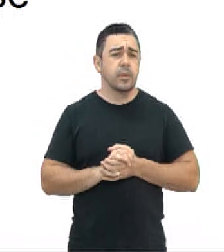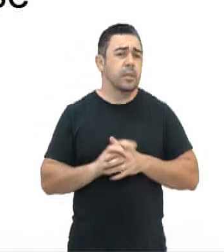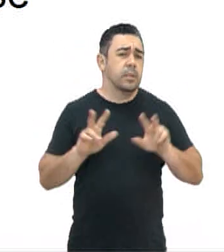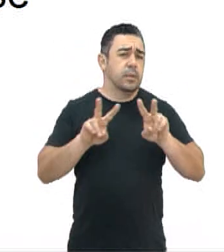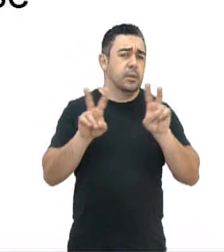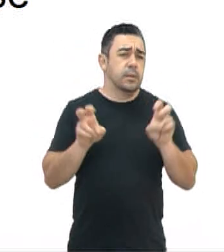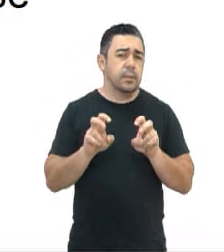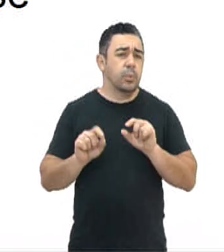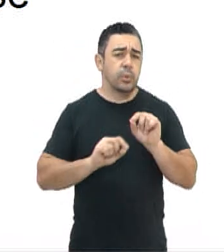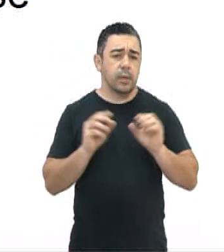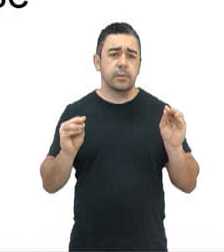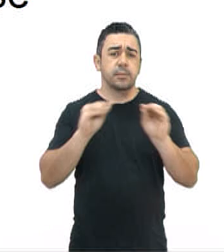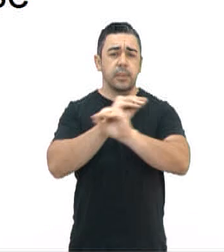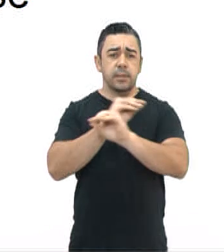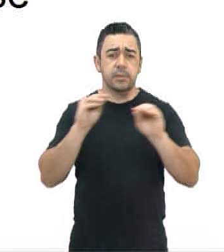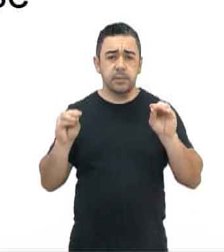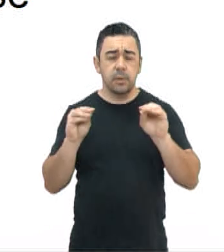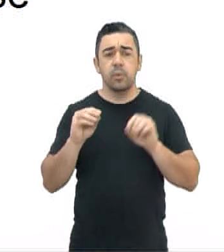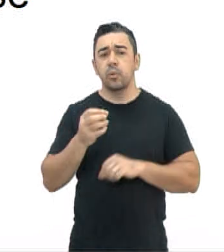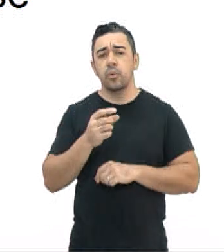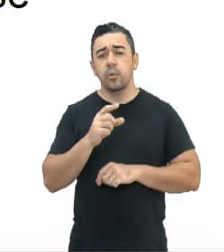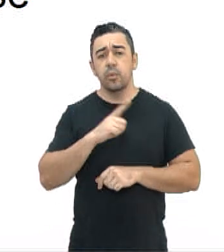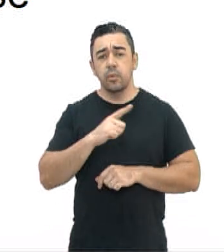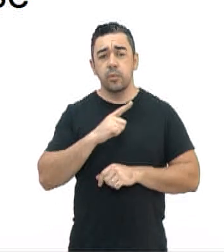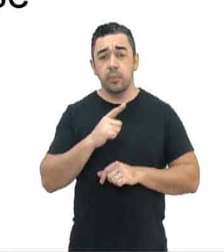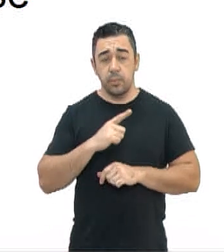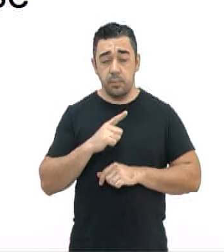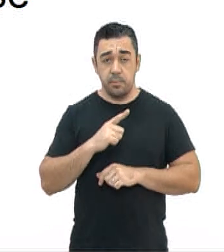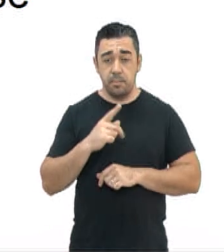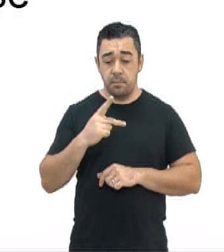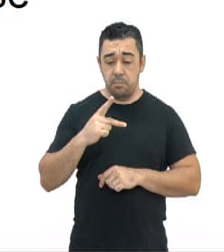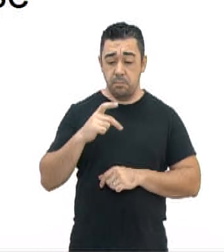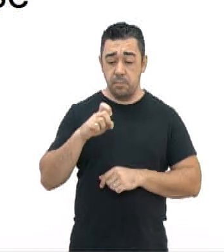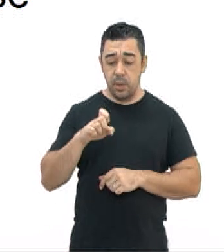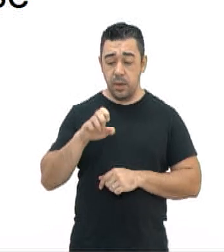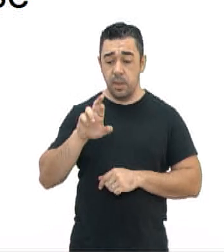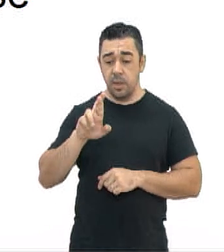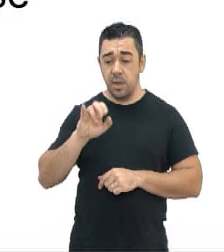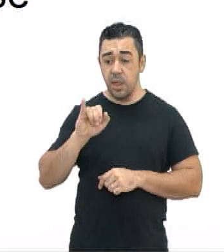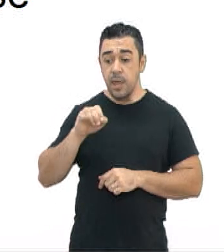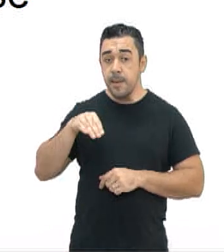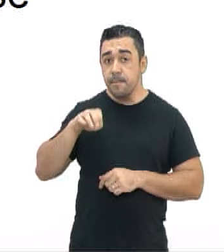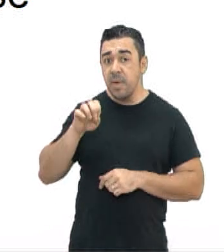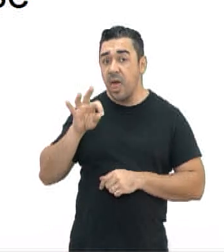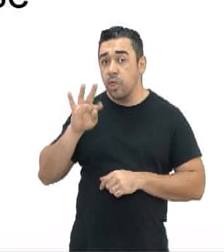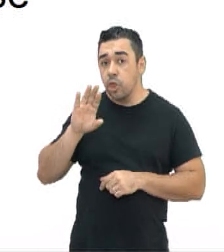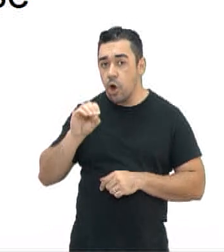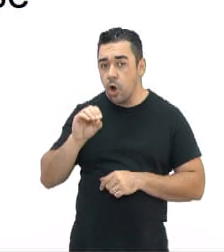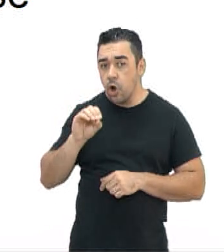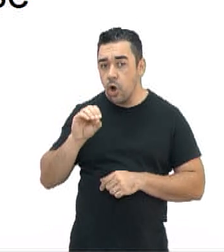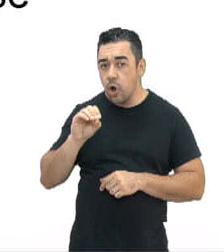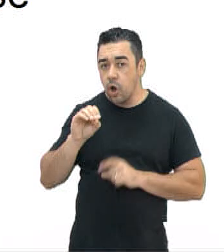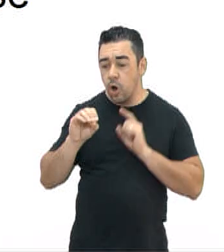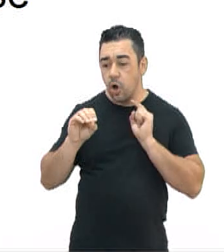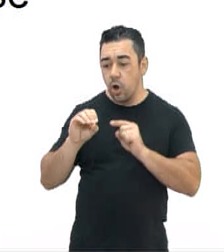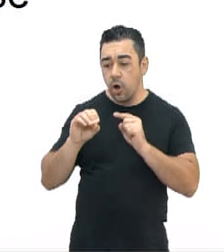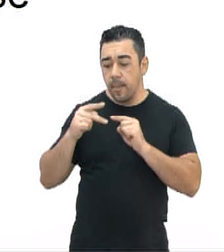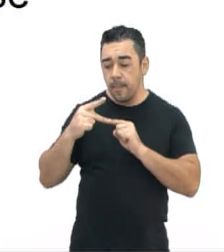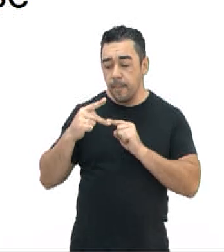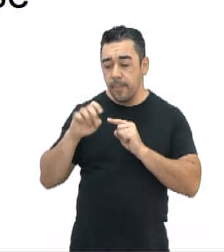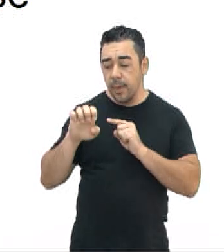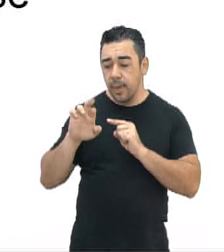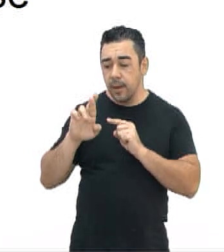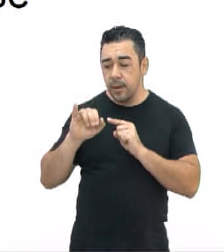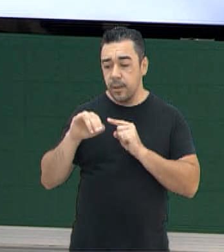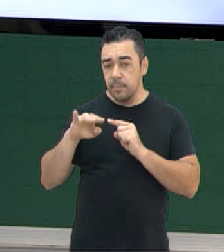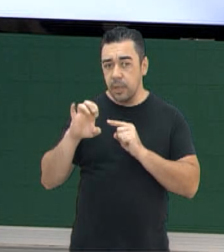expressão algébrica que representa o perímetro desse terreno? Mais uma vez, estamos trabalhando aqui o quê? A